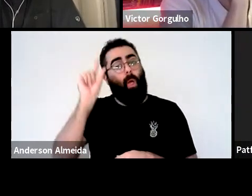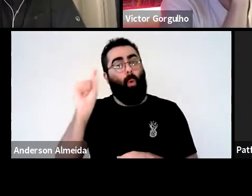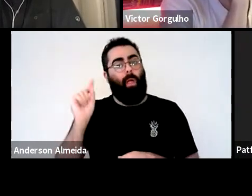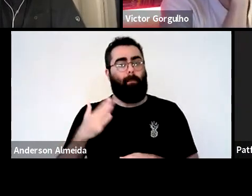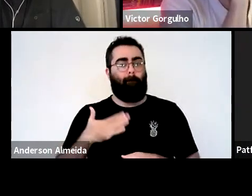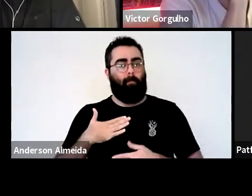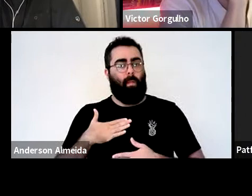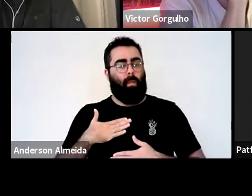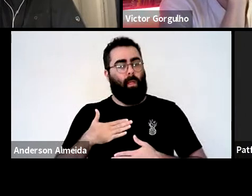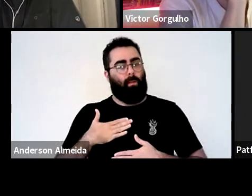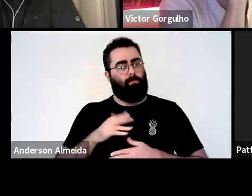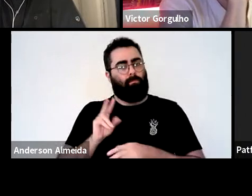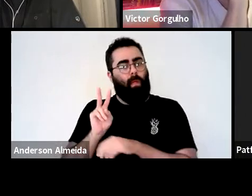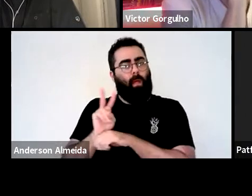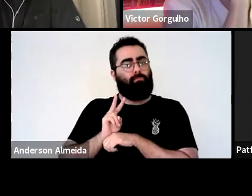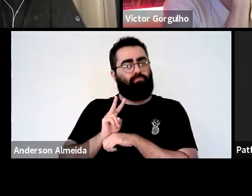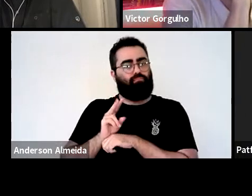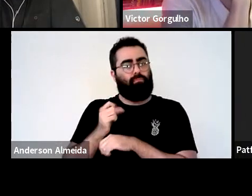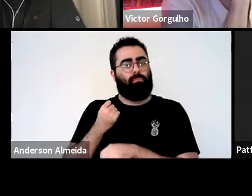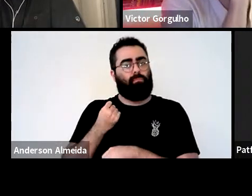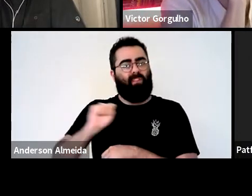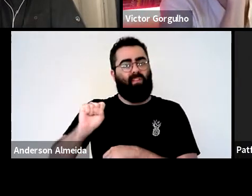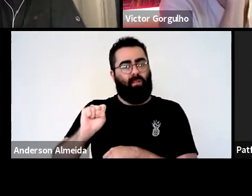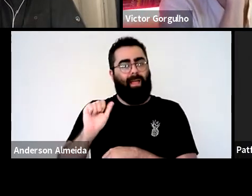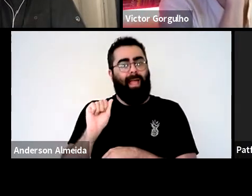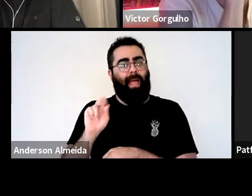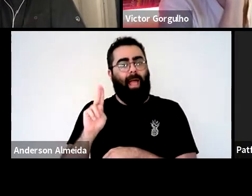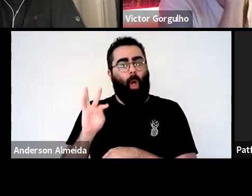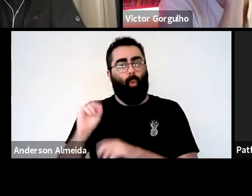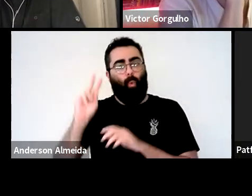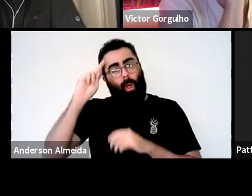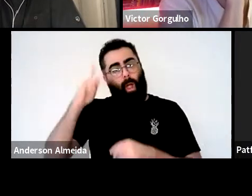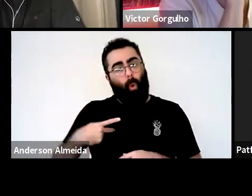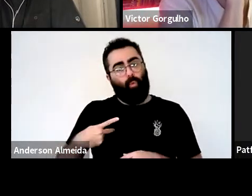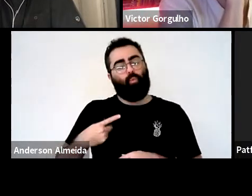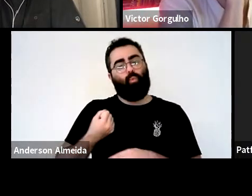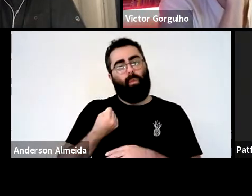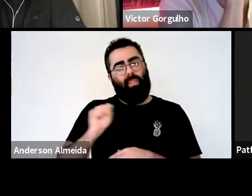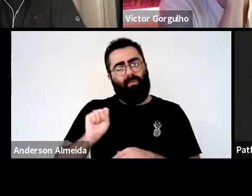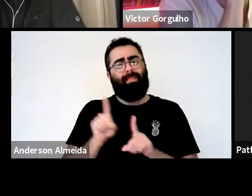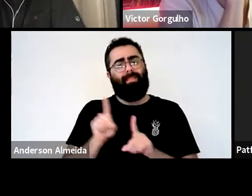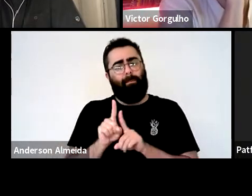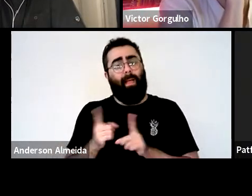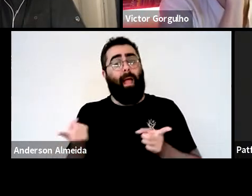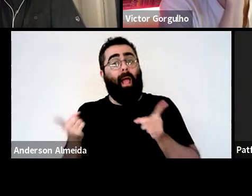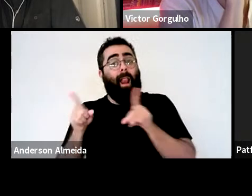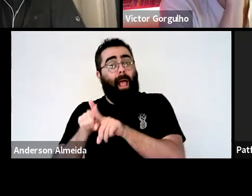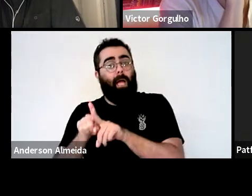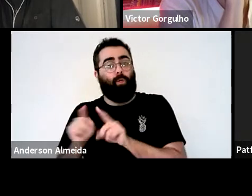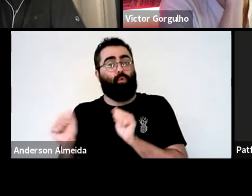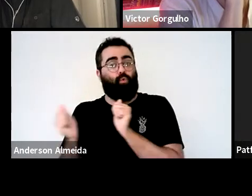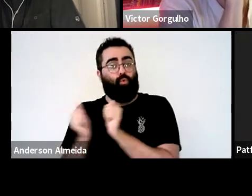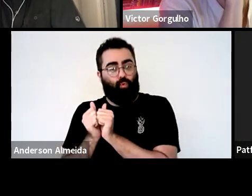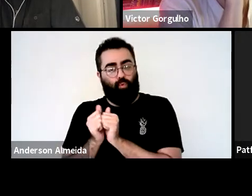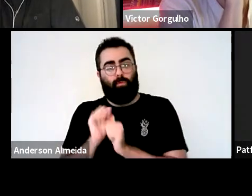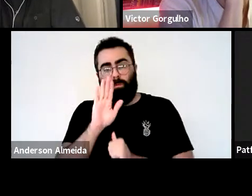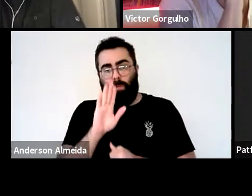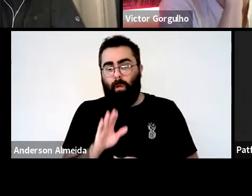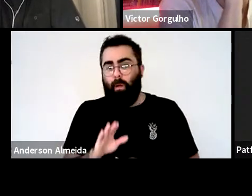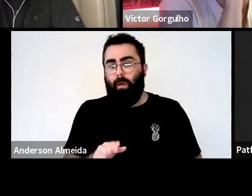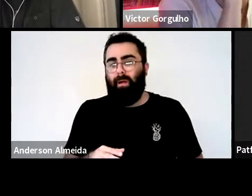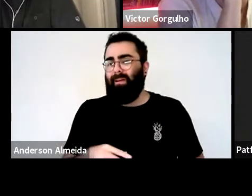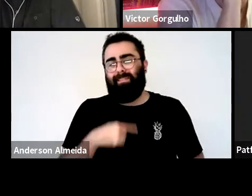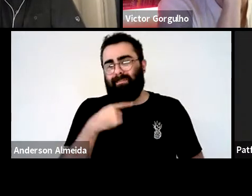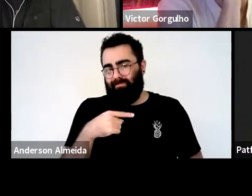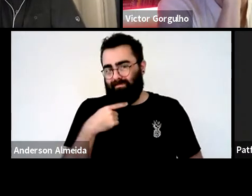fala de autodefesa, juntamente com essa palavra, a palavra de violência está ao lado, junto dessa palavra, né? Não dá para pensar autodefesa sem pensar